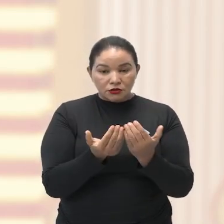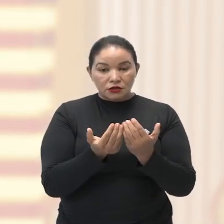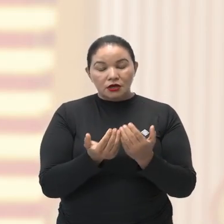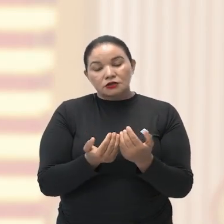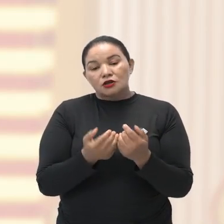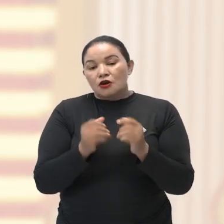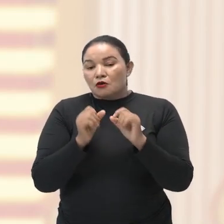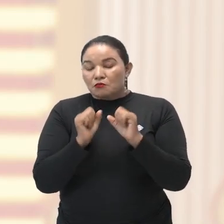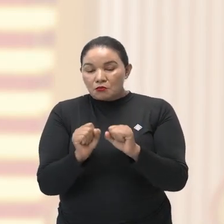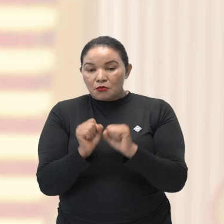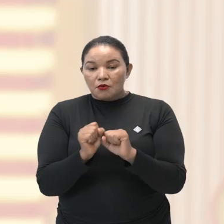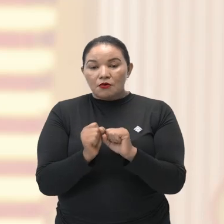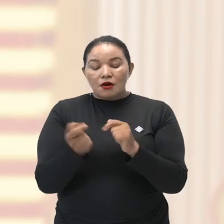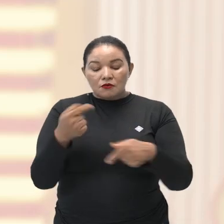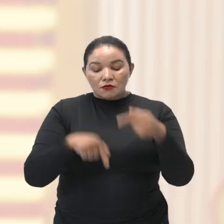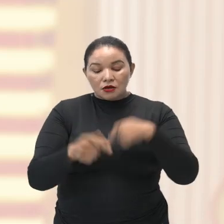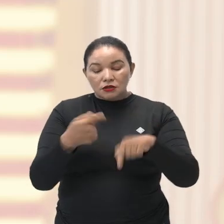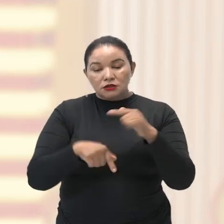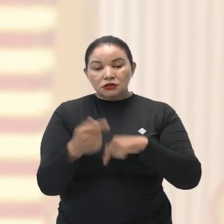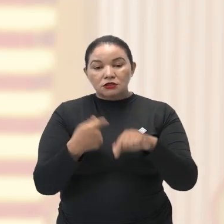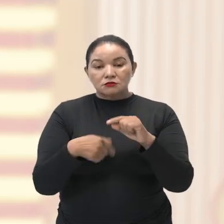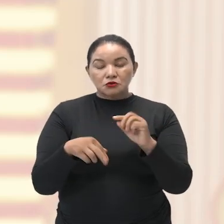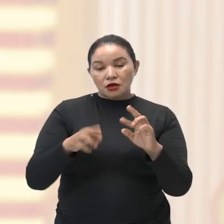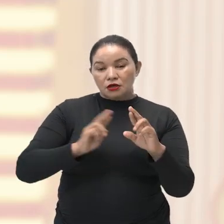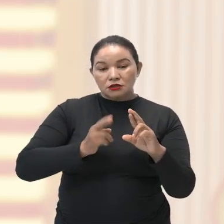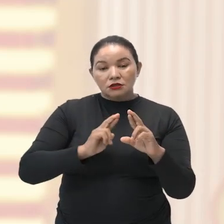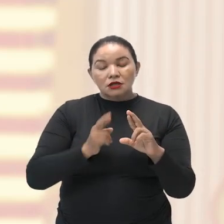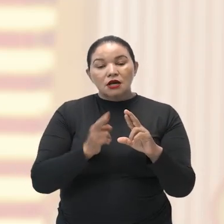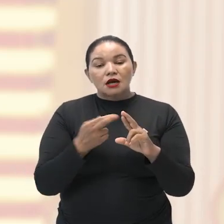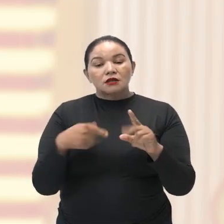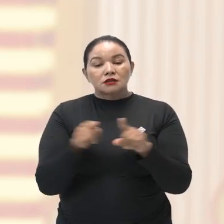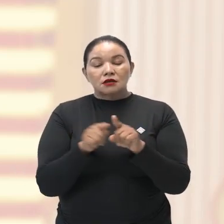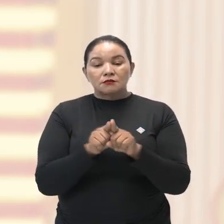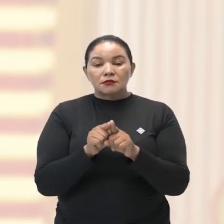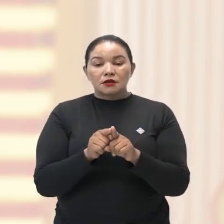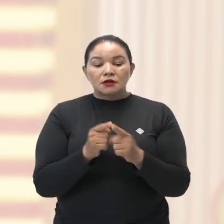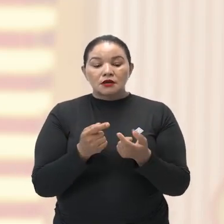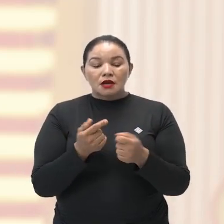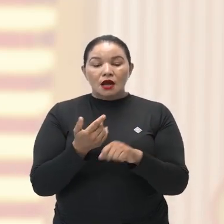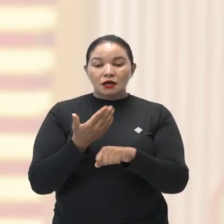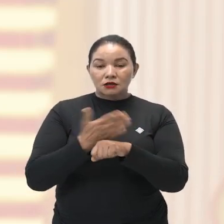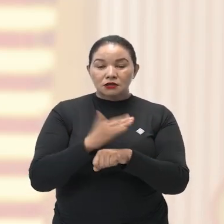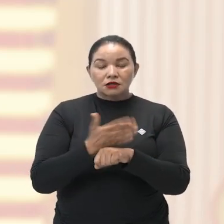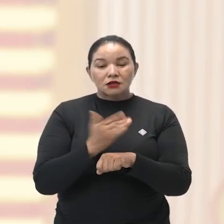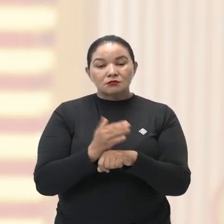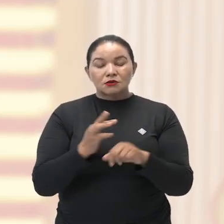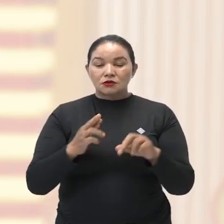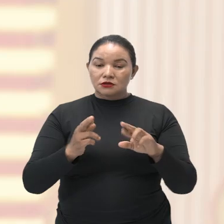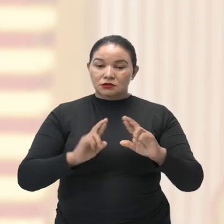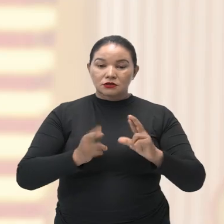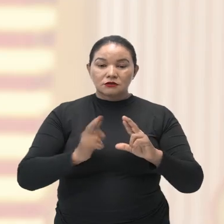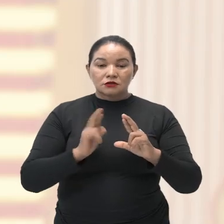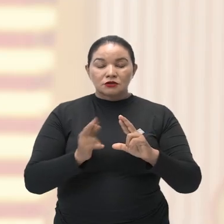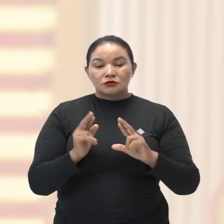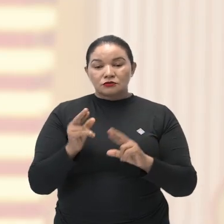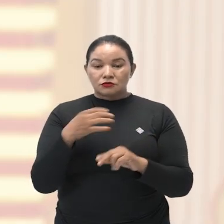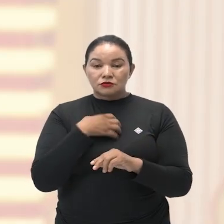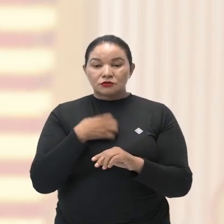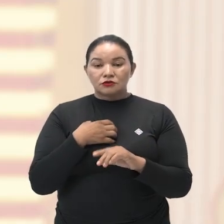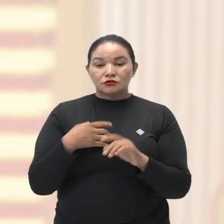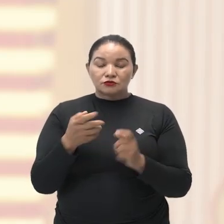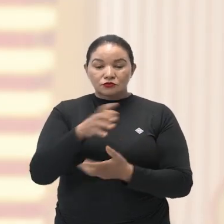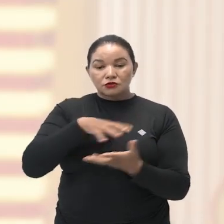seja com a química verde, ou seja com a atitude de reciclagem e cuidados aí de maneira sustentável